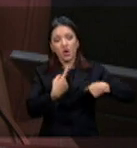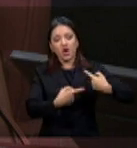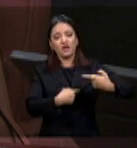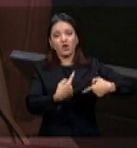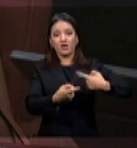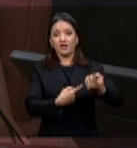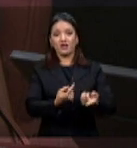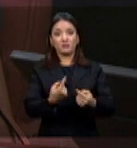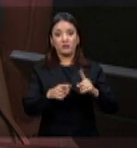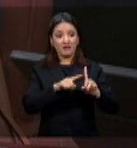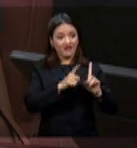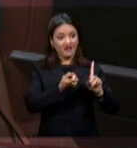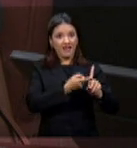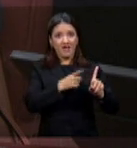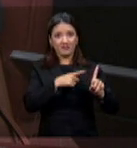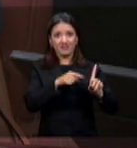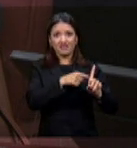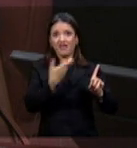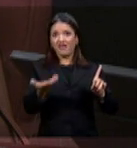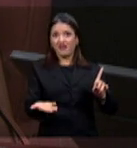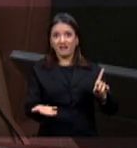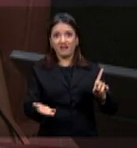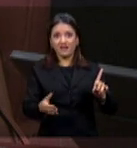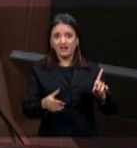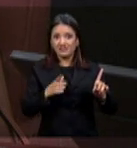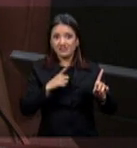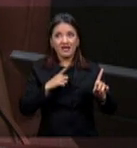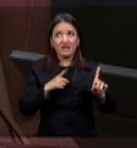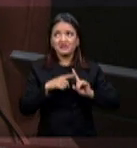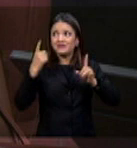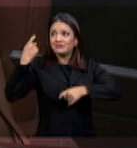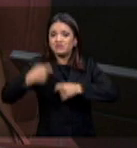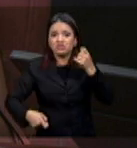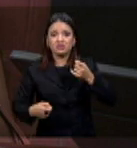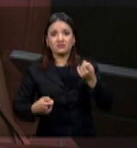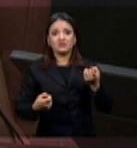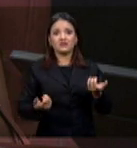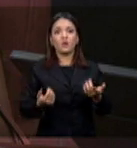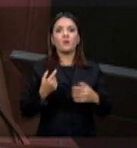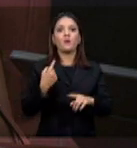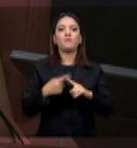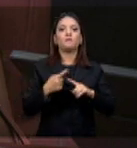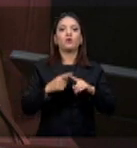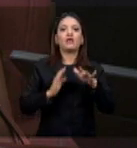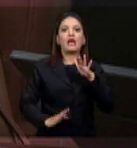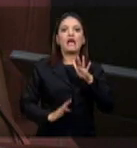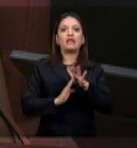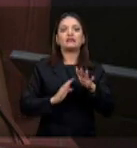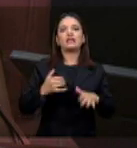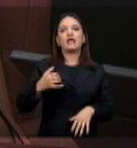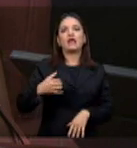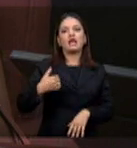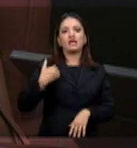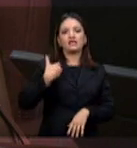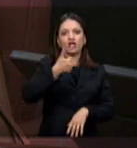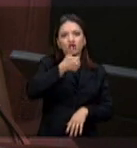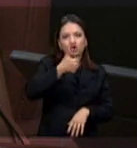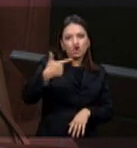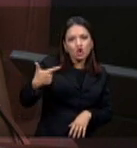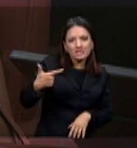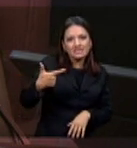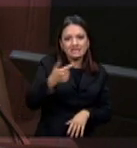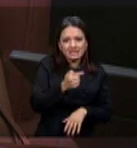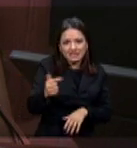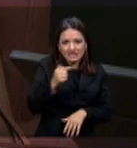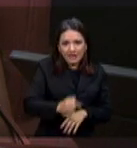está com aquela gravidez decorrente de um estupro, porque até 12 semanas é um procedimento muito simples. Até 22